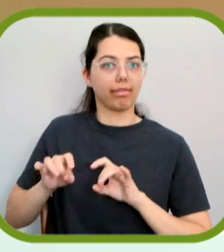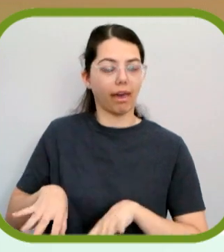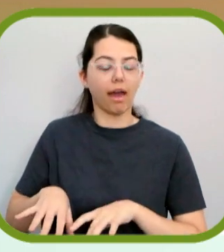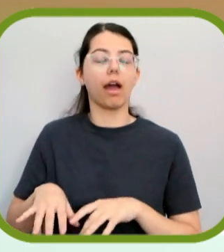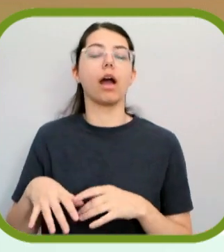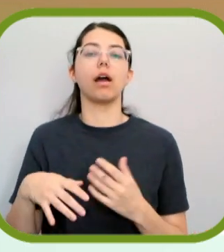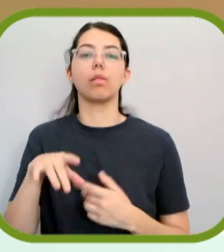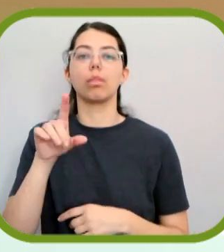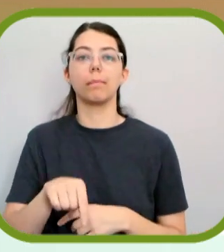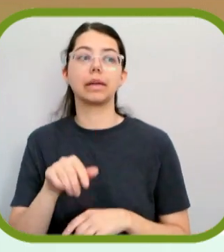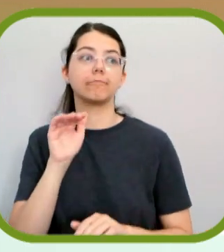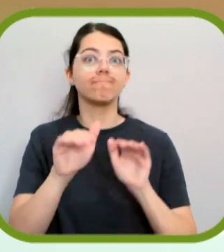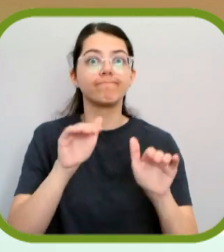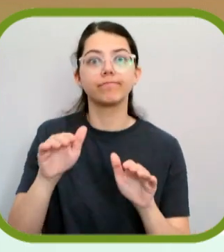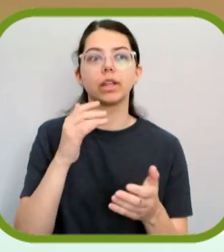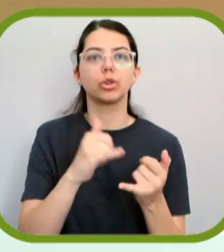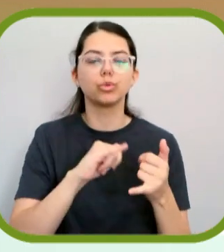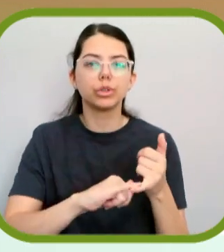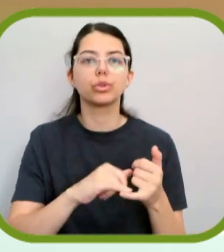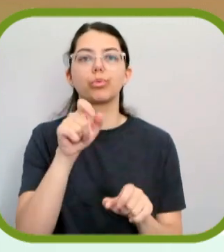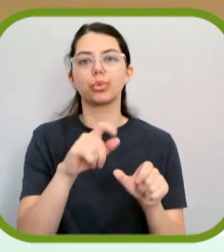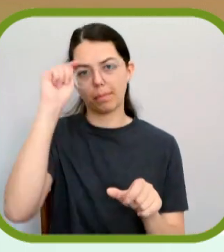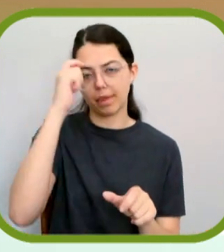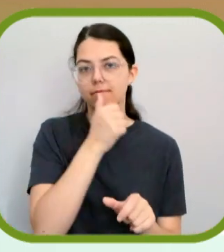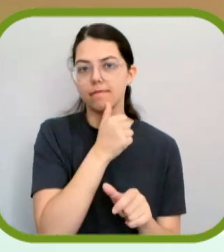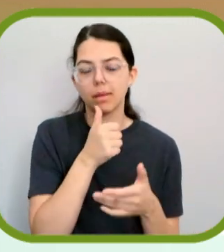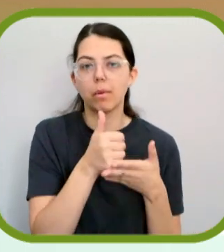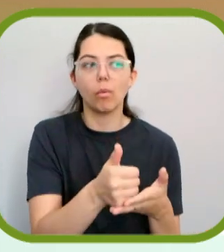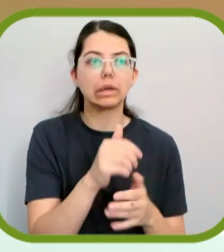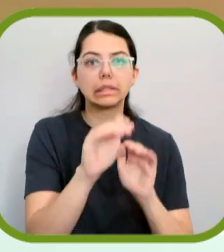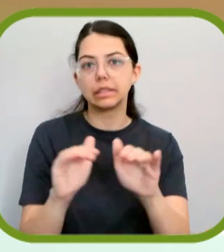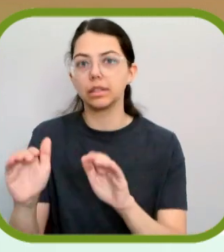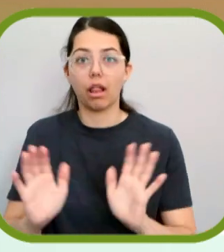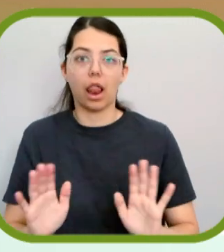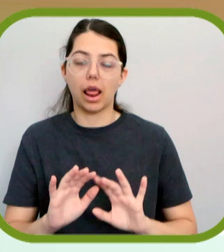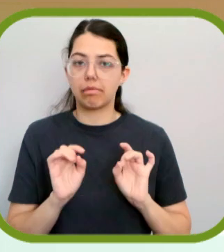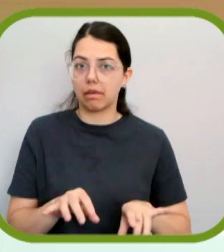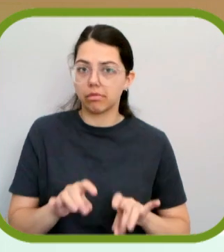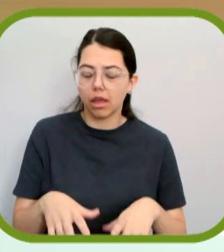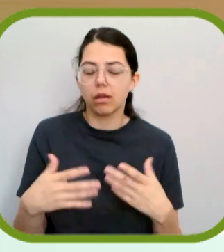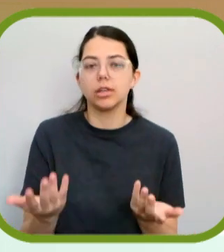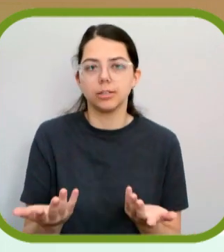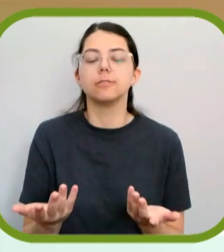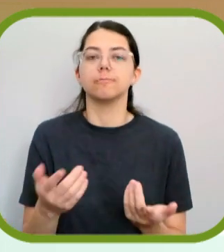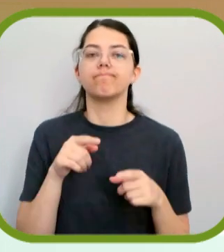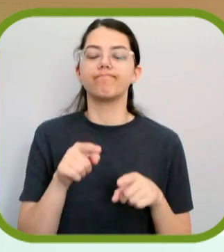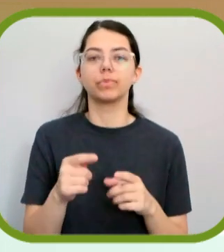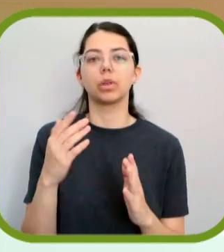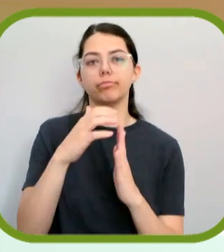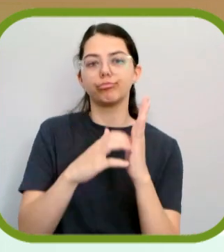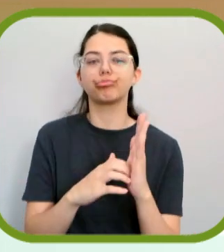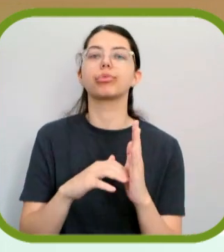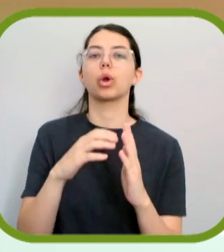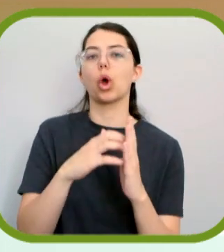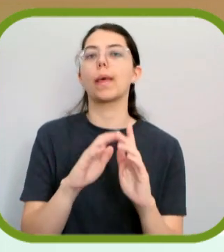polícia, hesitam a ir a procurar ajuda de associações de apoio à vítima, e portanto eu acho que parte daí termos uma